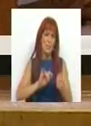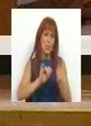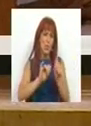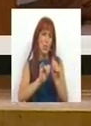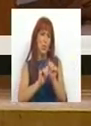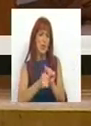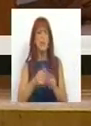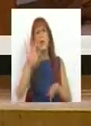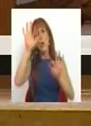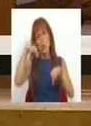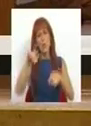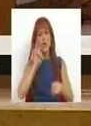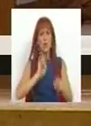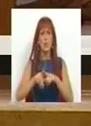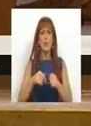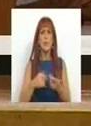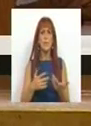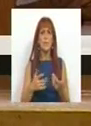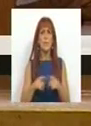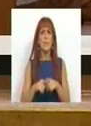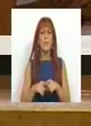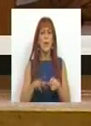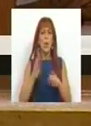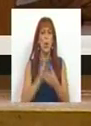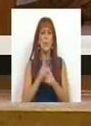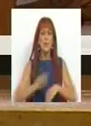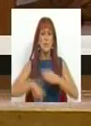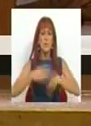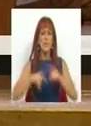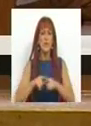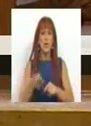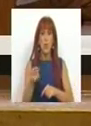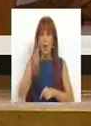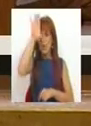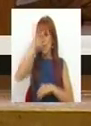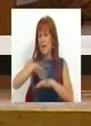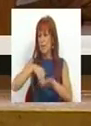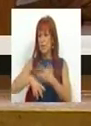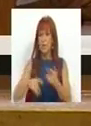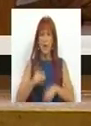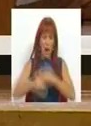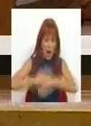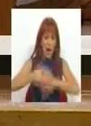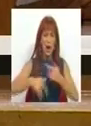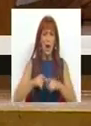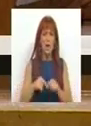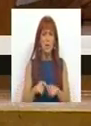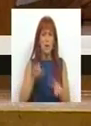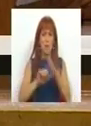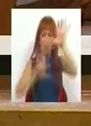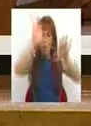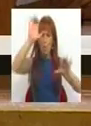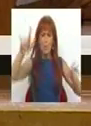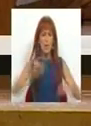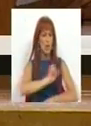mudança. Peço-lhe concluir, importa, por isso, prosseguir o processo desencadeado pelo anterior governo e avançar com uma